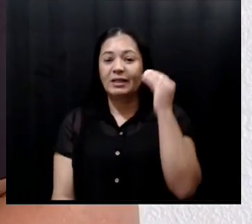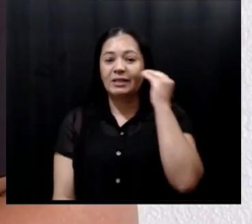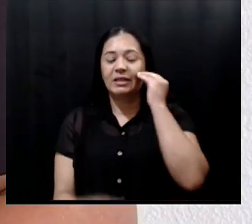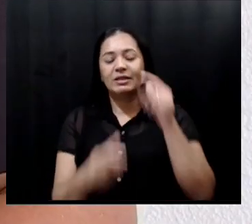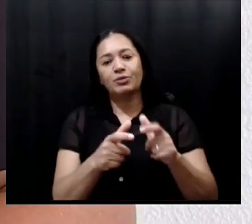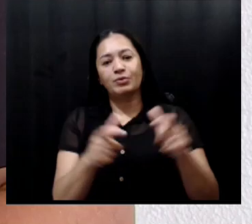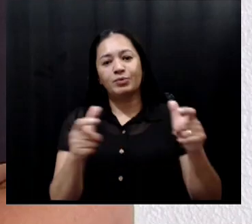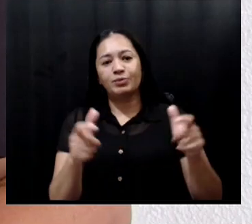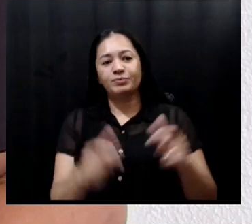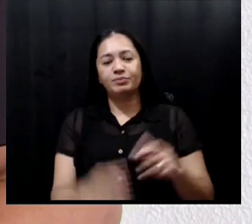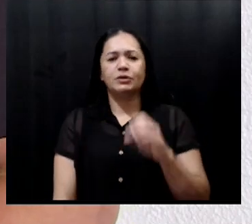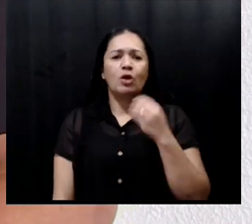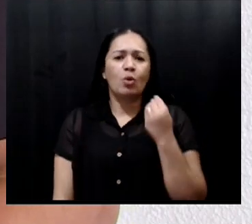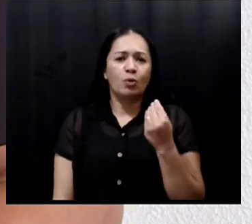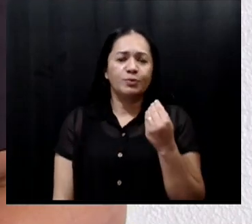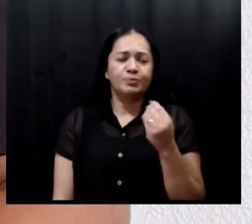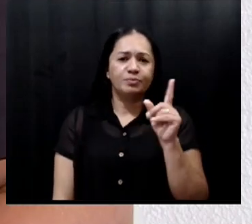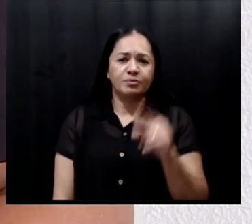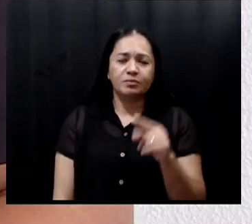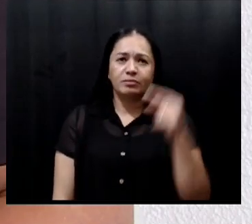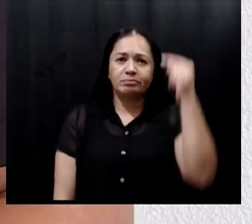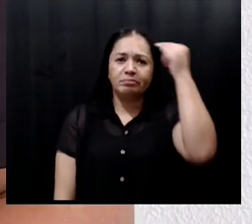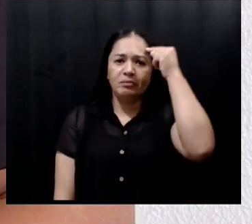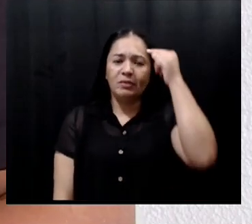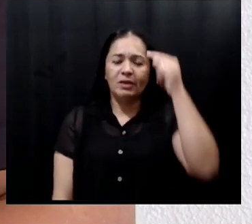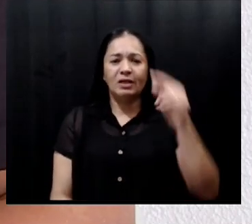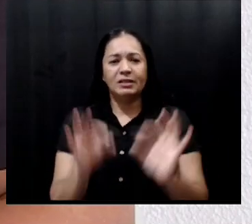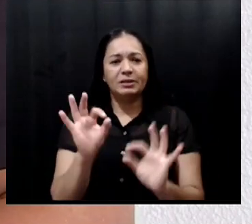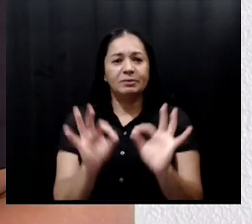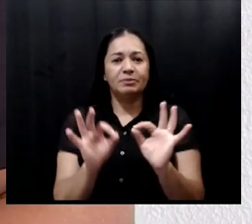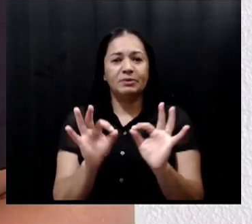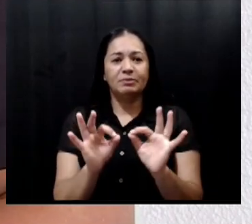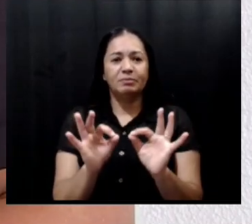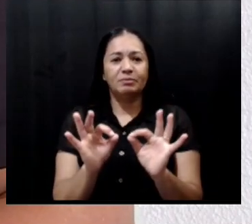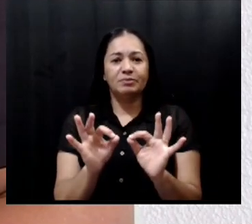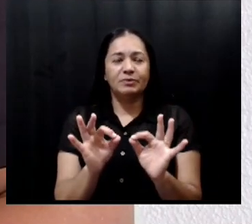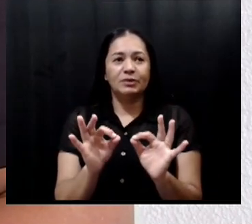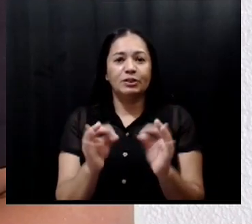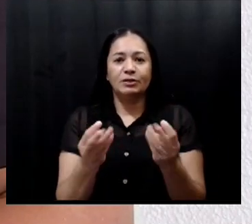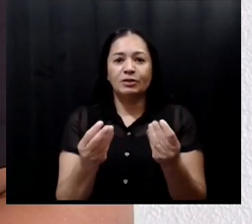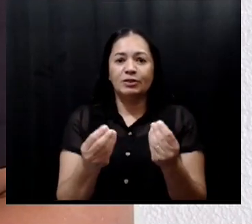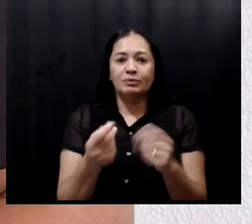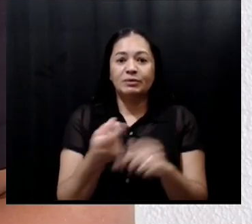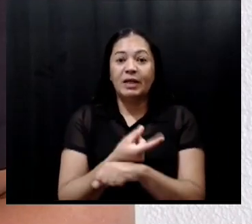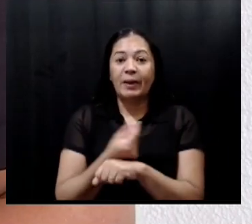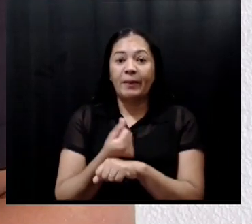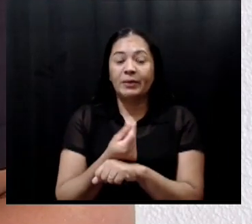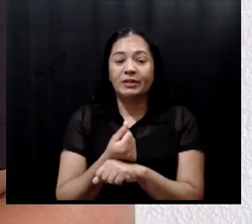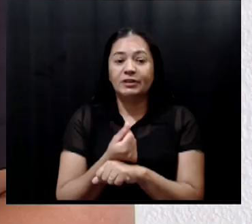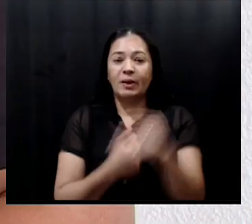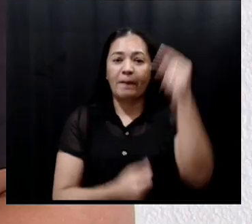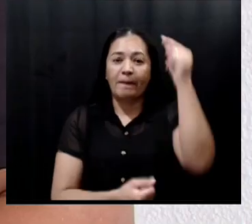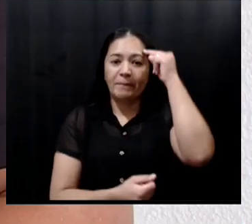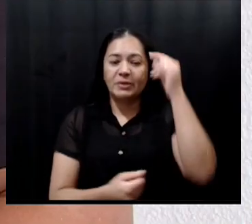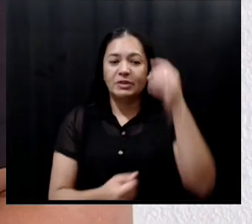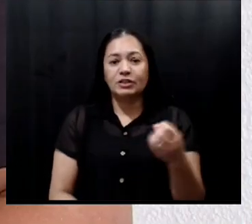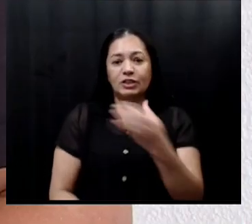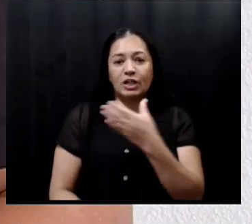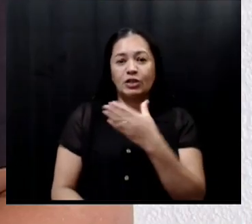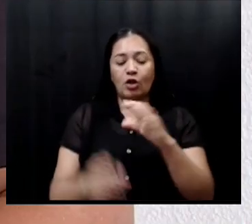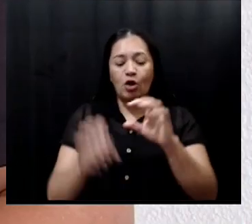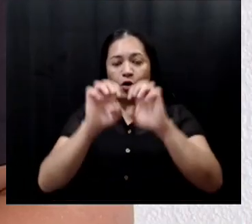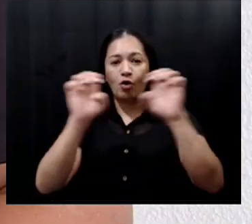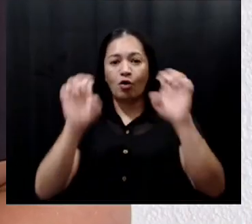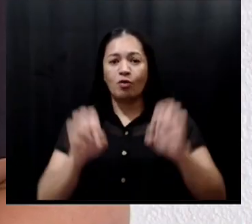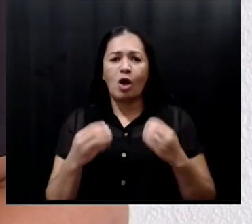é pensar em preparar, pensar na parte econômica, pensar na nova estrutura? Como que está sendo isso